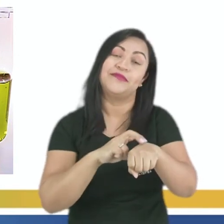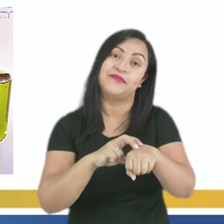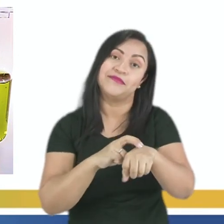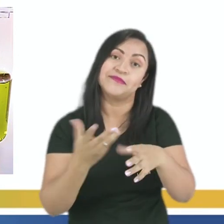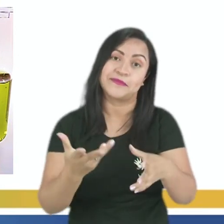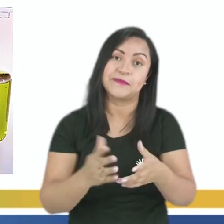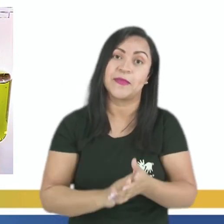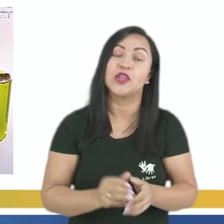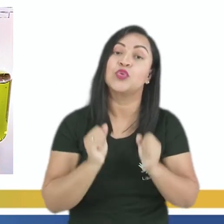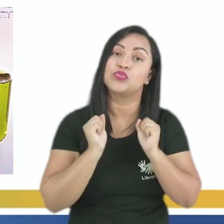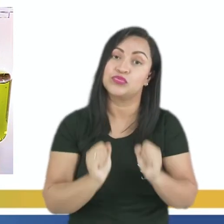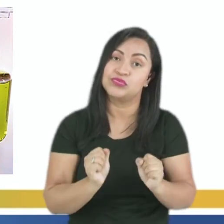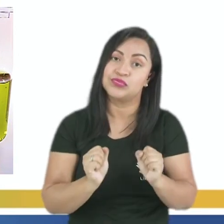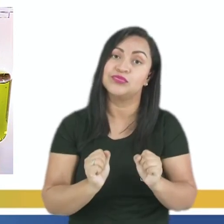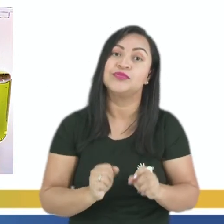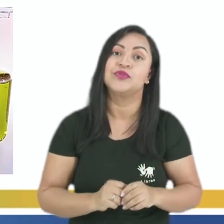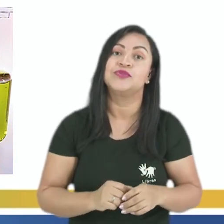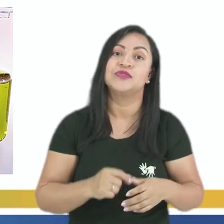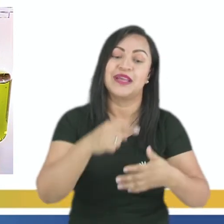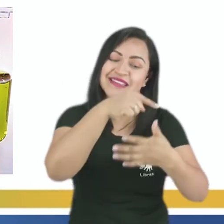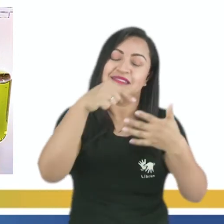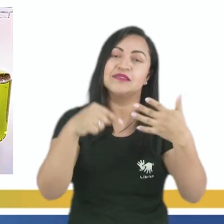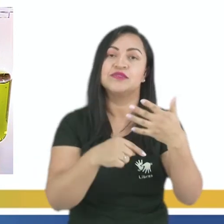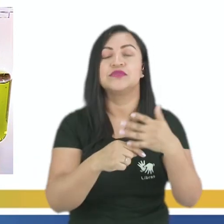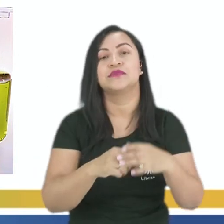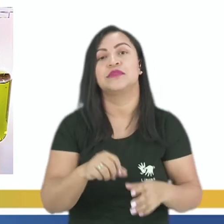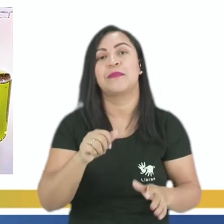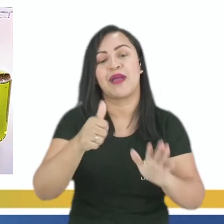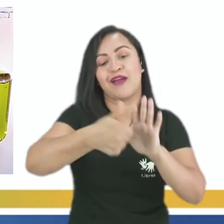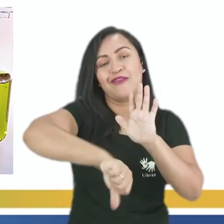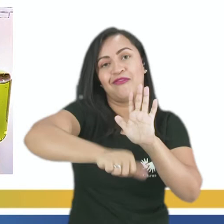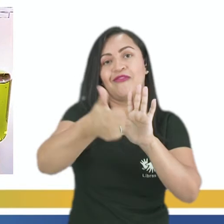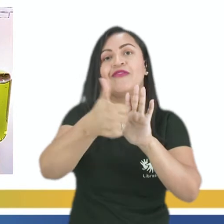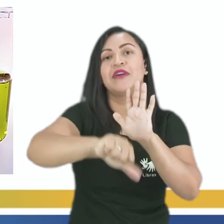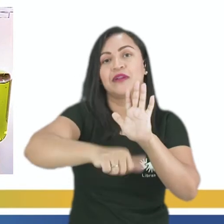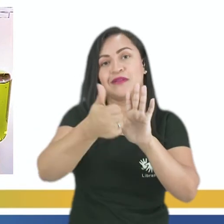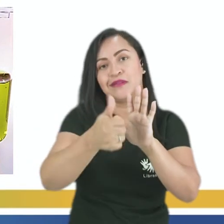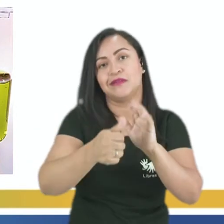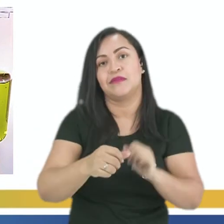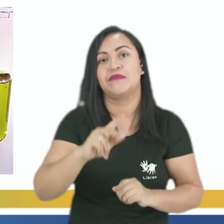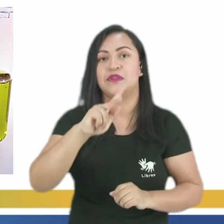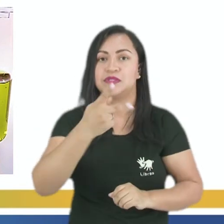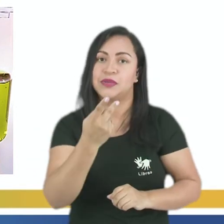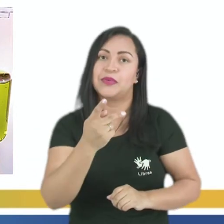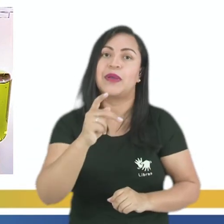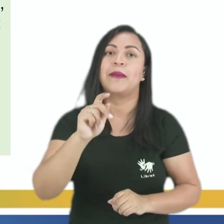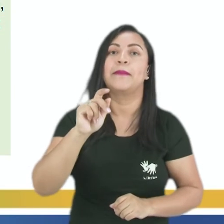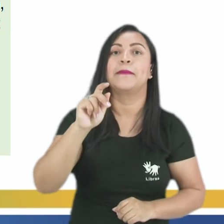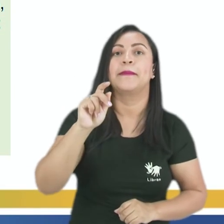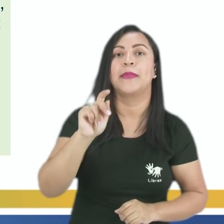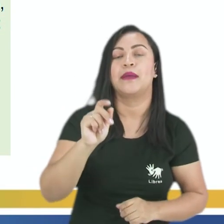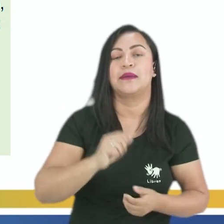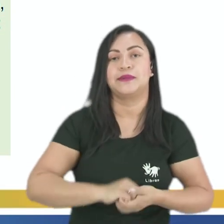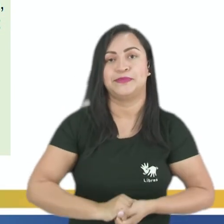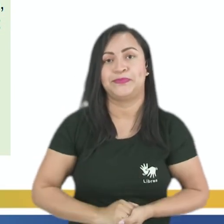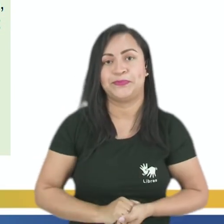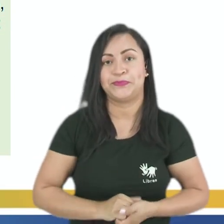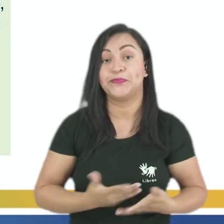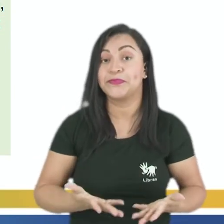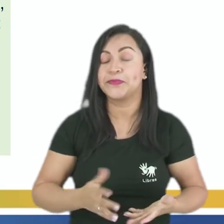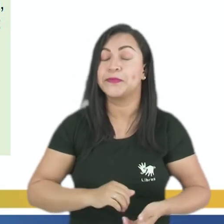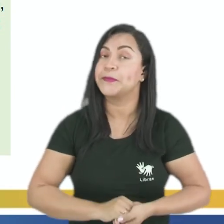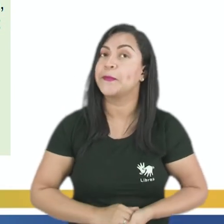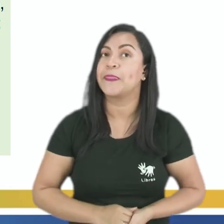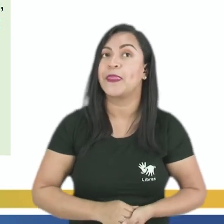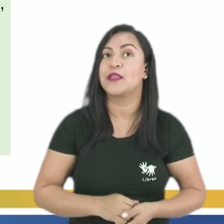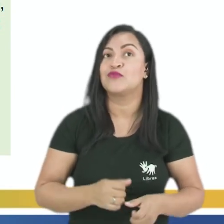nós podemos utilizar esses indicadores para saber se é um ácido ou uma base. Bom, eu trouxe para